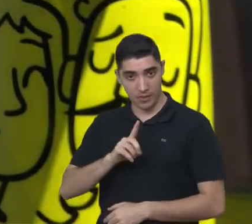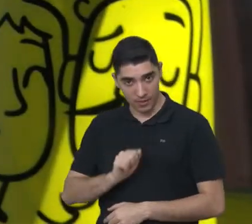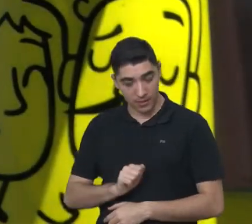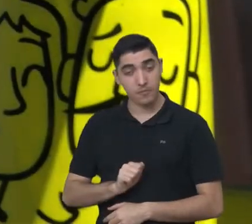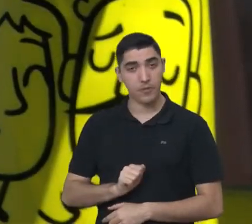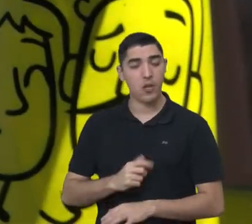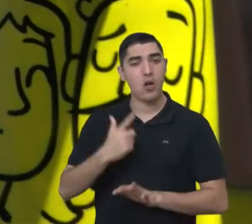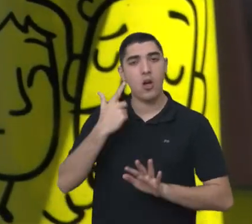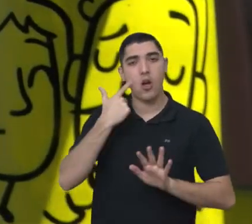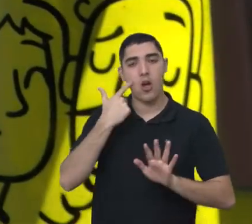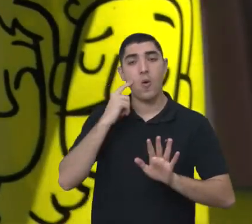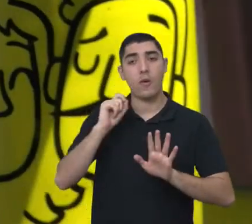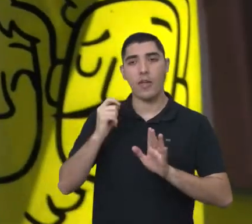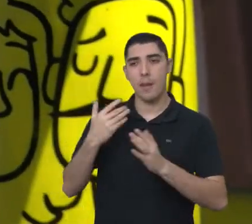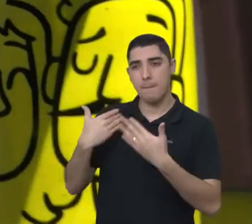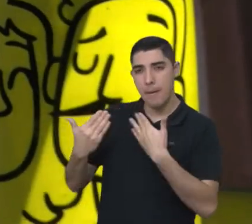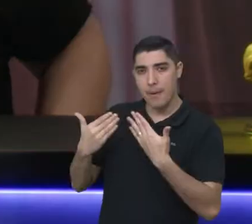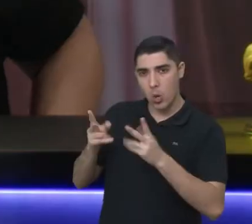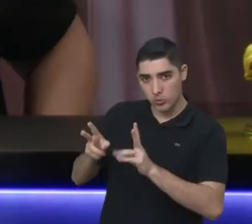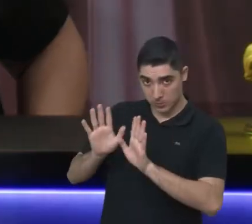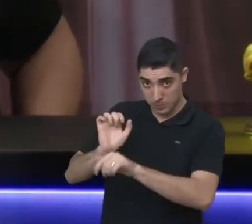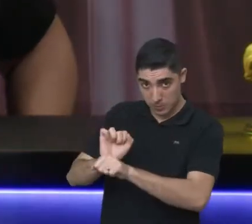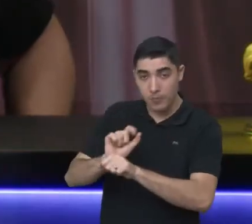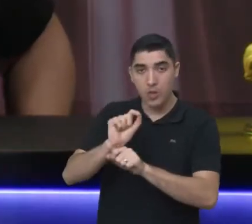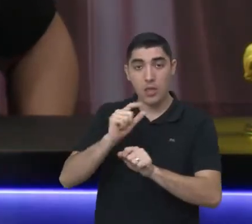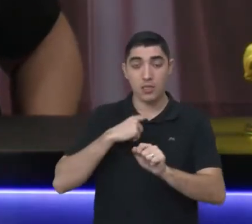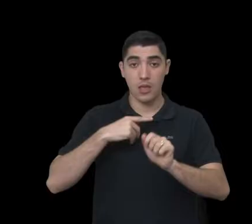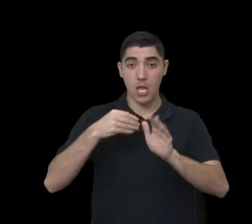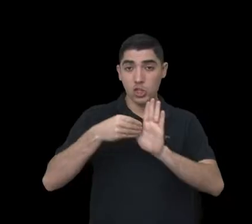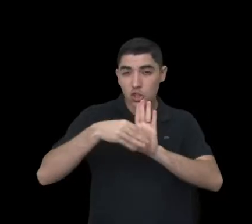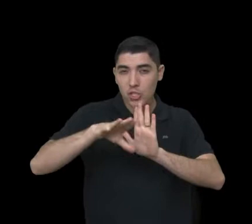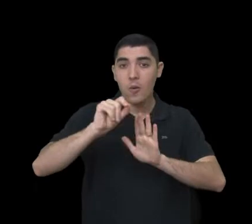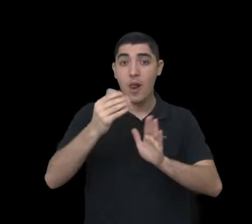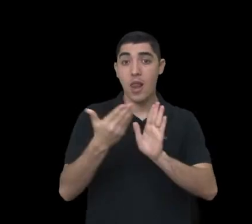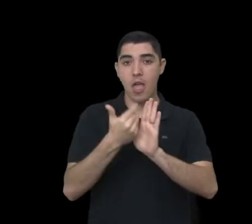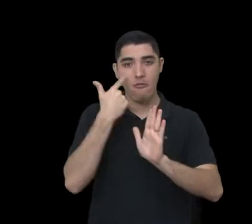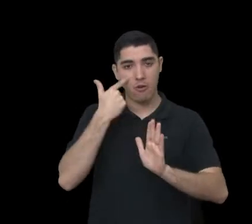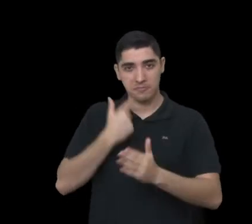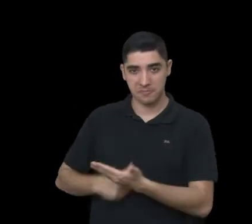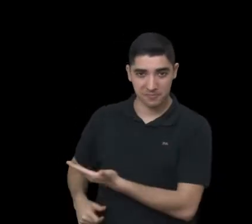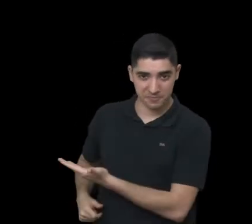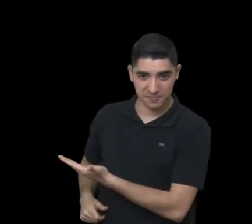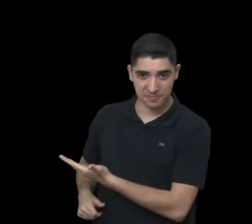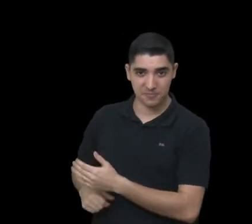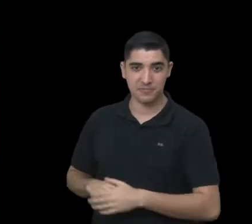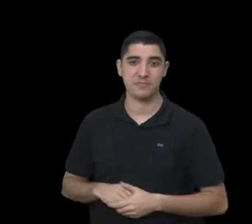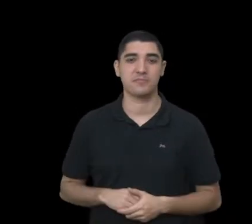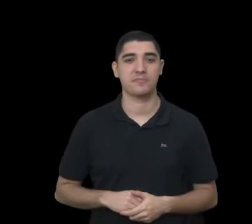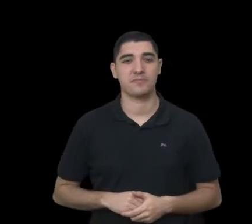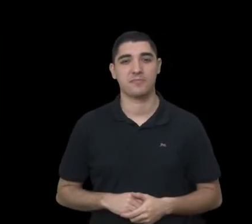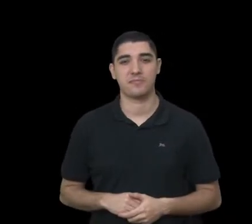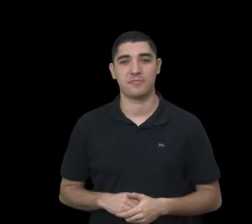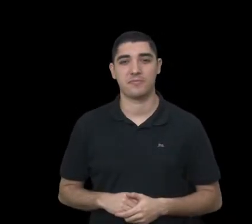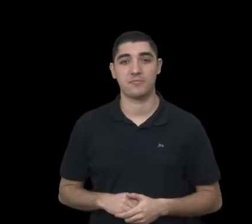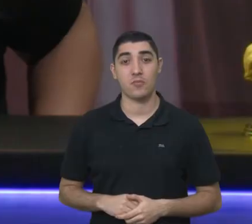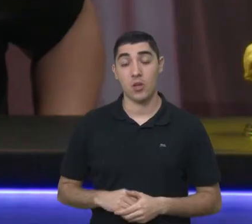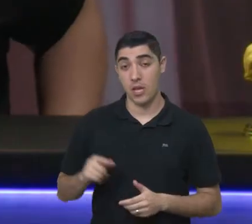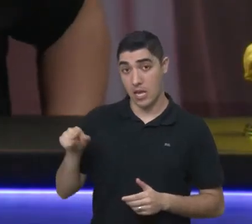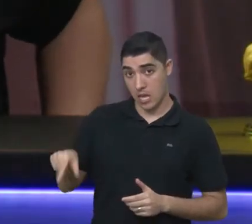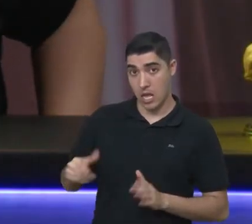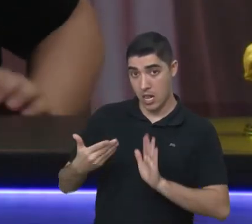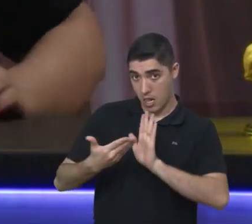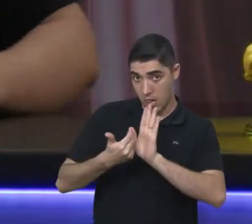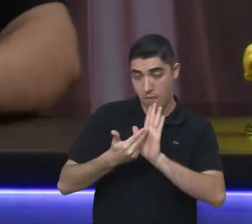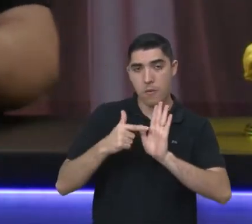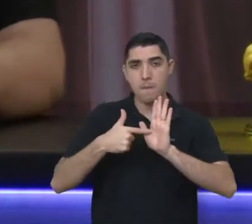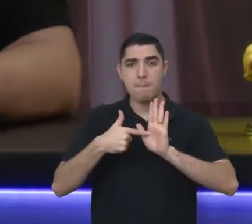antes de voltar a nossa entrevista com ela, eu vou dar uma dica de um livro chamado O Livro da Arte, de Flávia Souto Maior. O Livro da